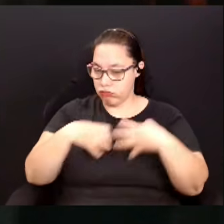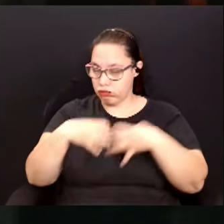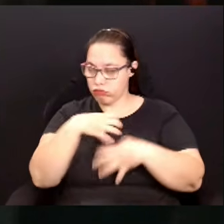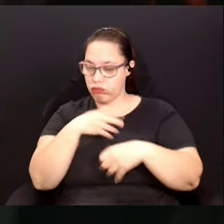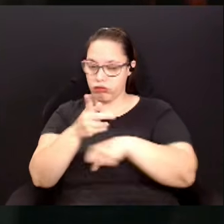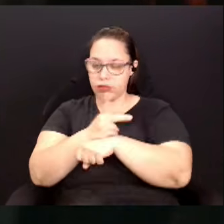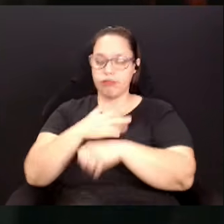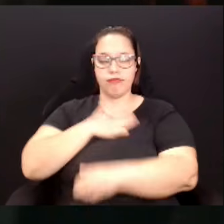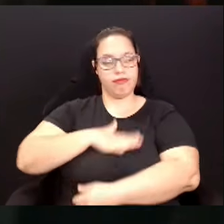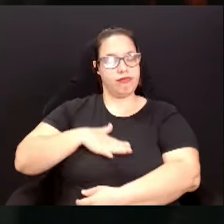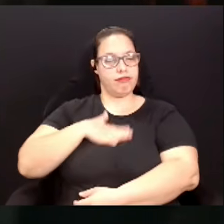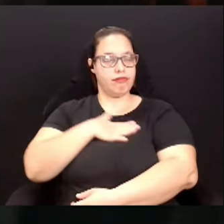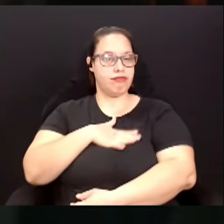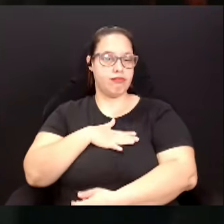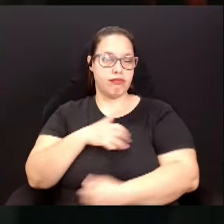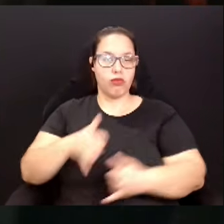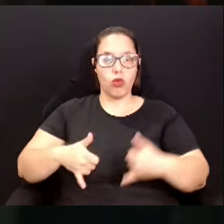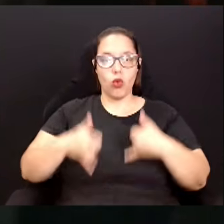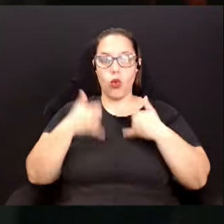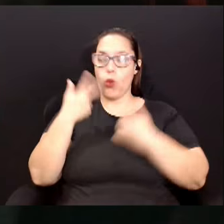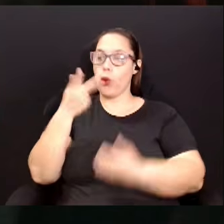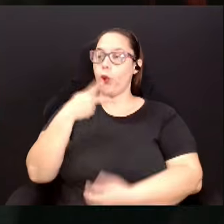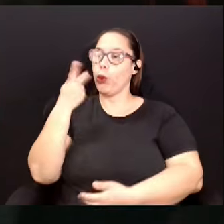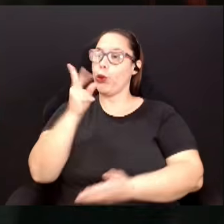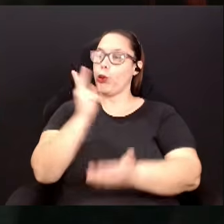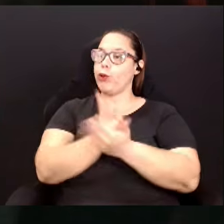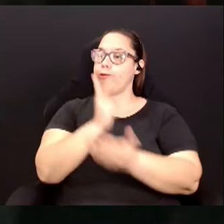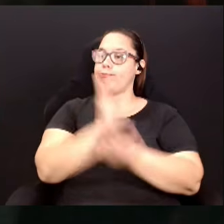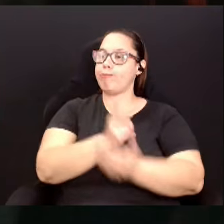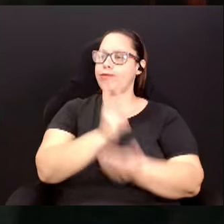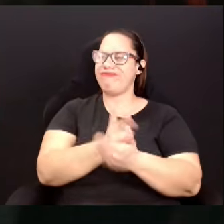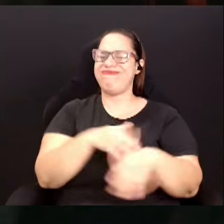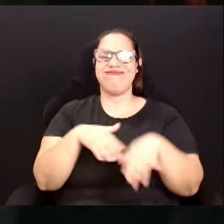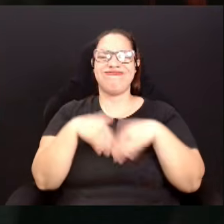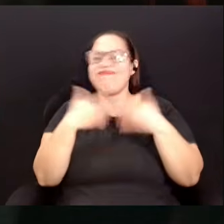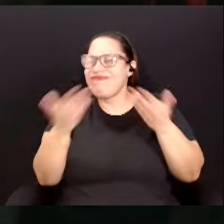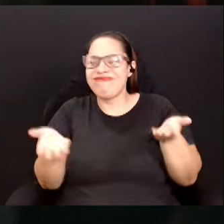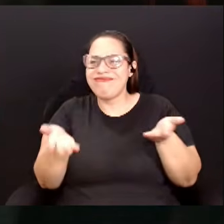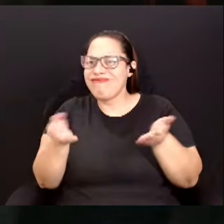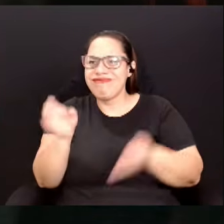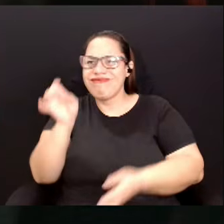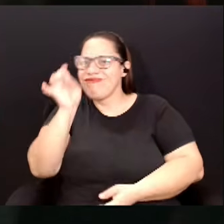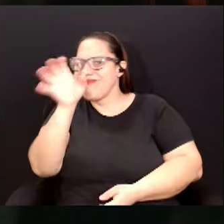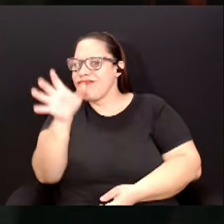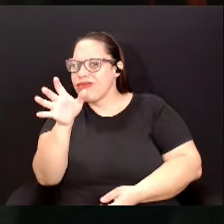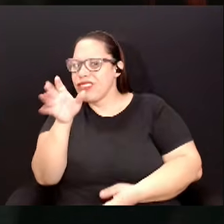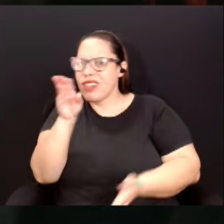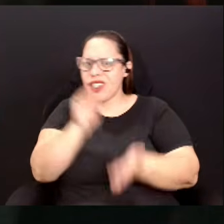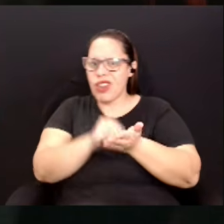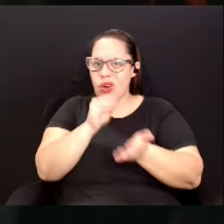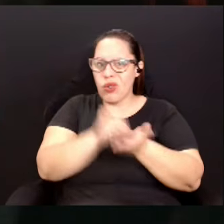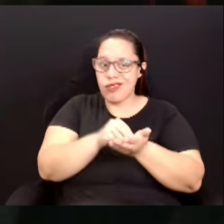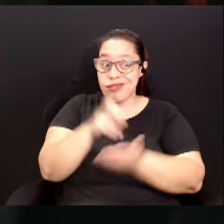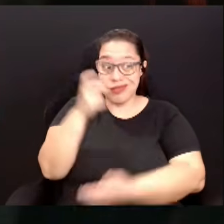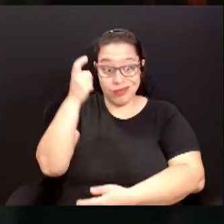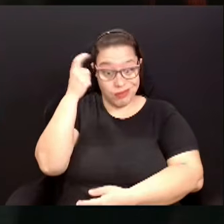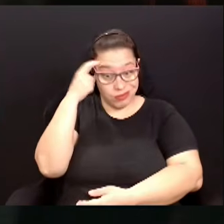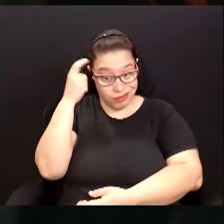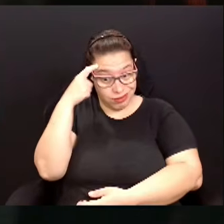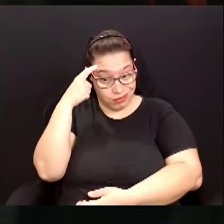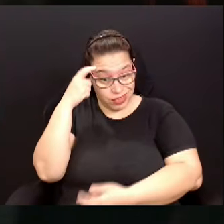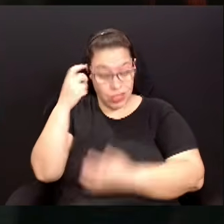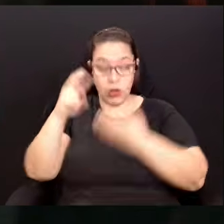no autorrelato constante. Mas aí até que ponto isso é apenas uma falta de semancol, né? Ou um reflexo de